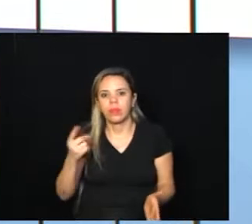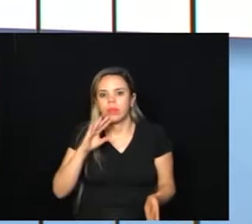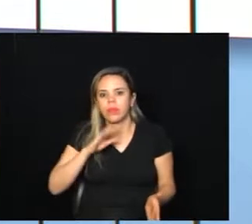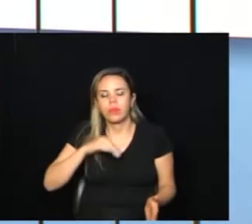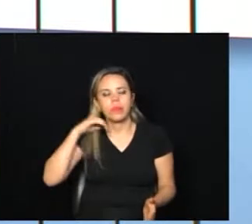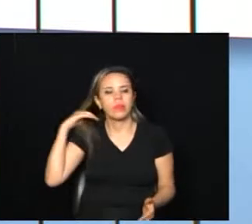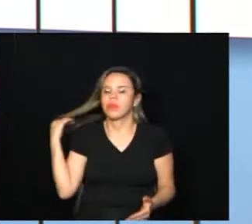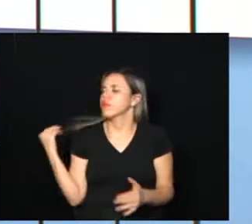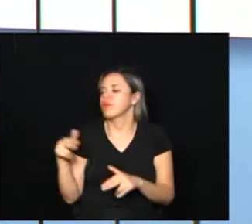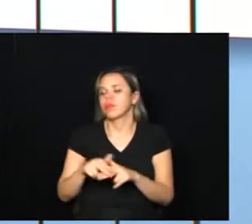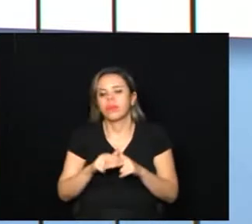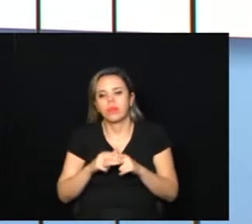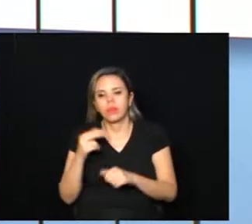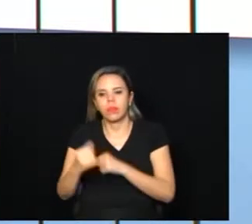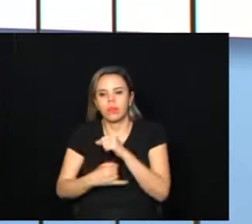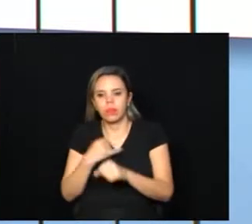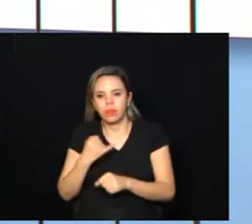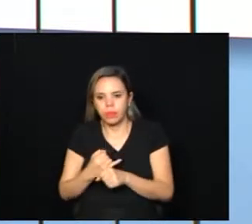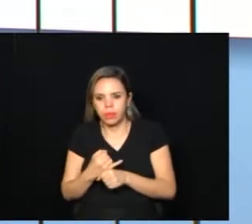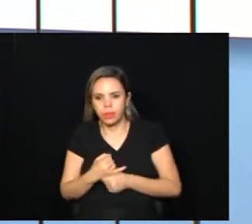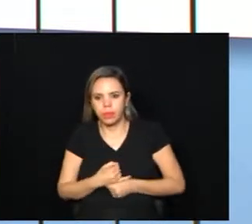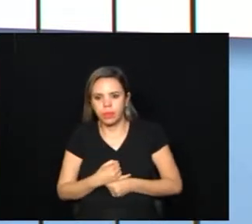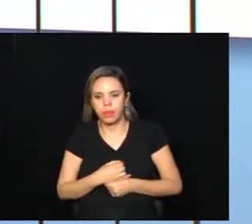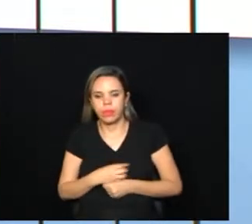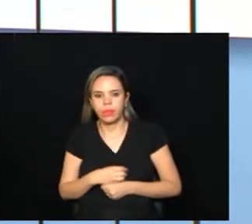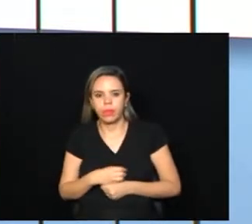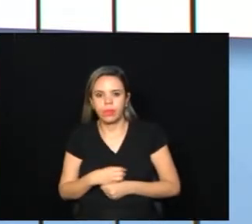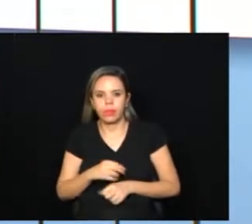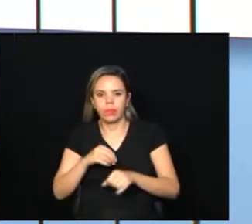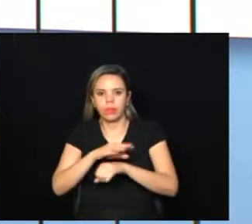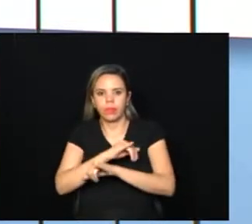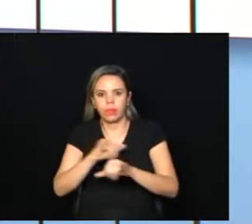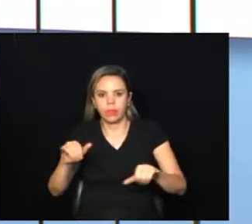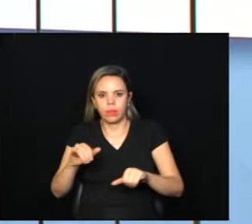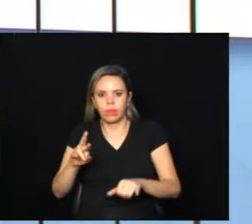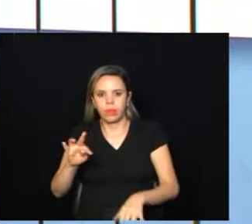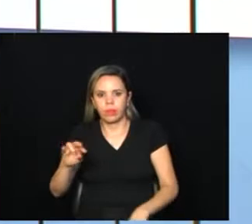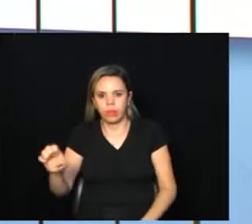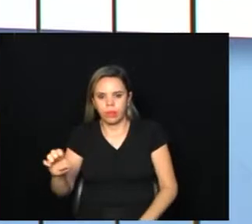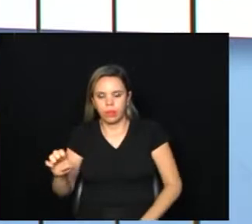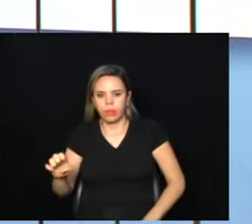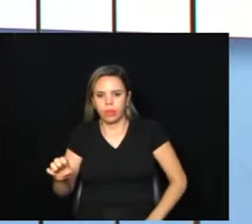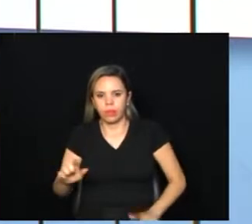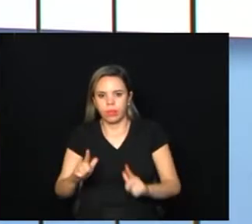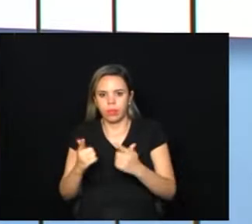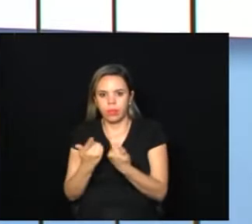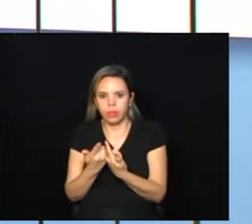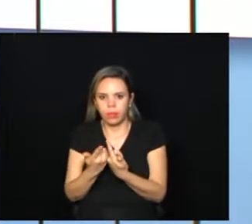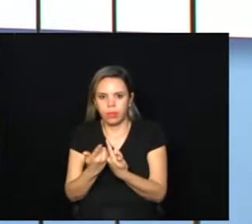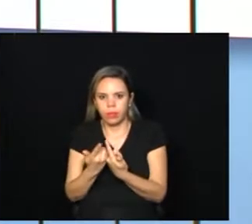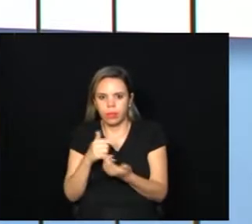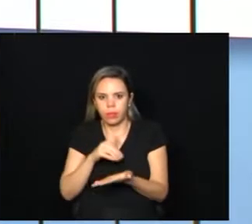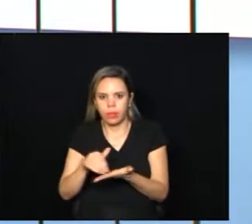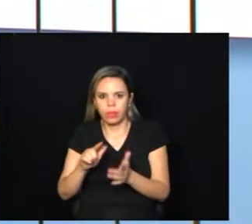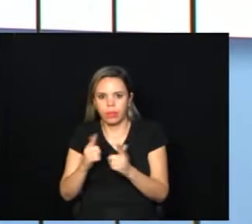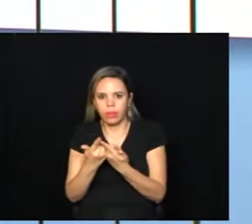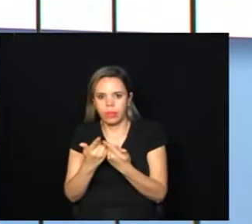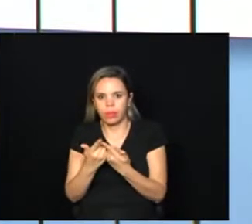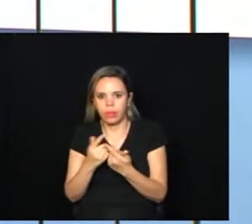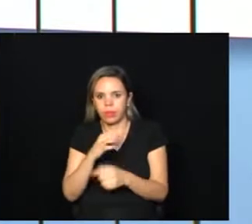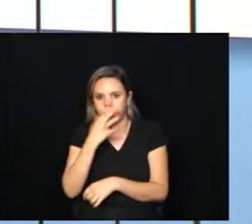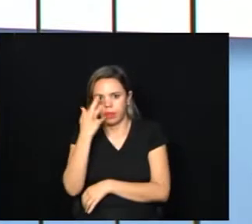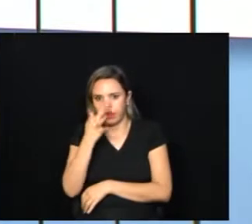tarde por meio de uma plataforma digital. E aqui vai o recado da Ruth, que é a gestora executiva do Grupo